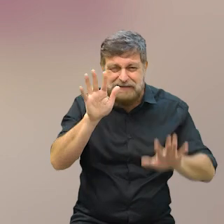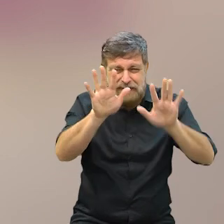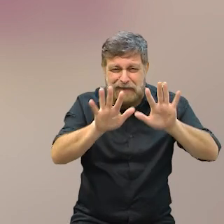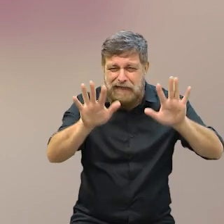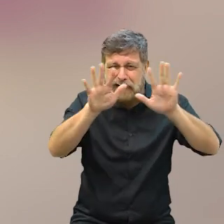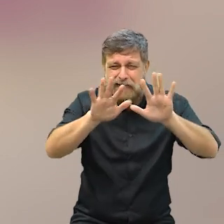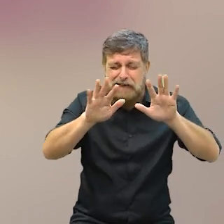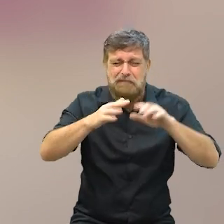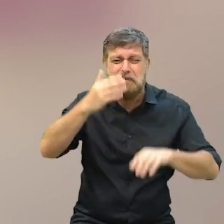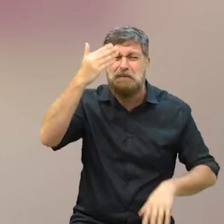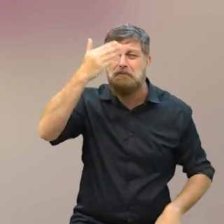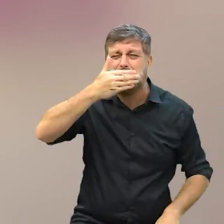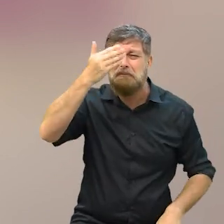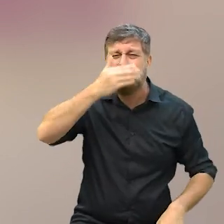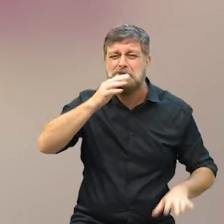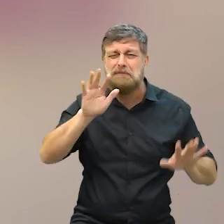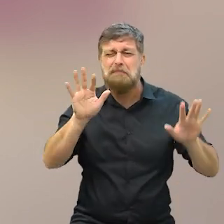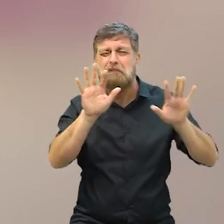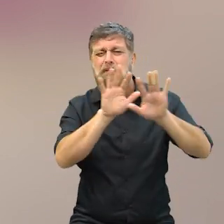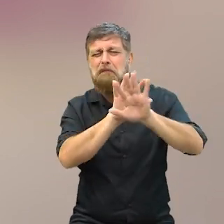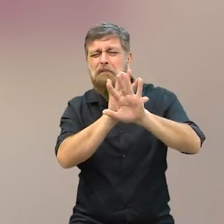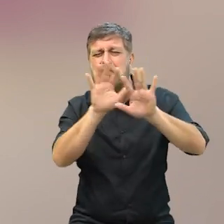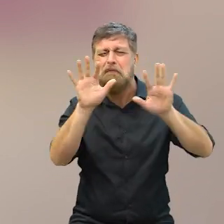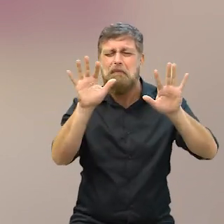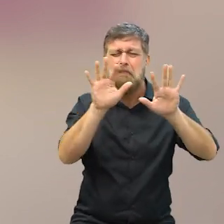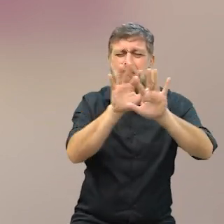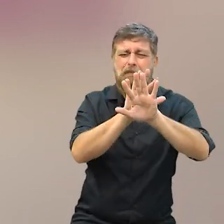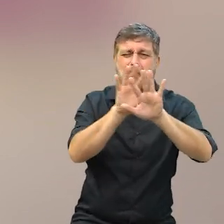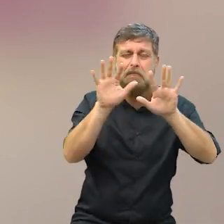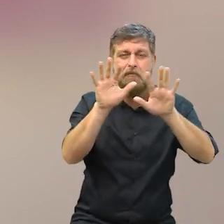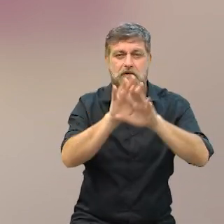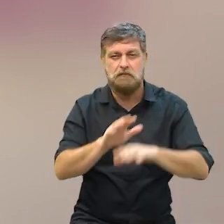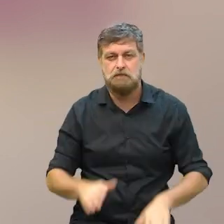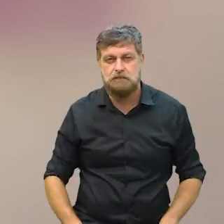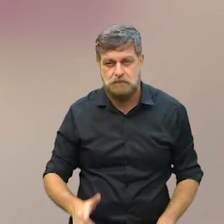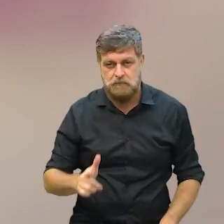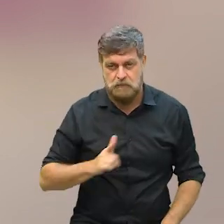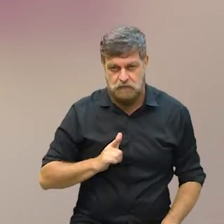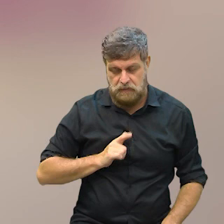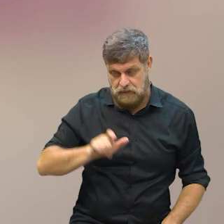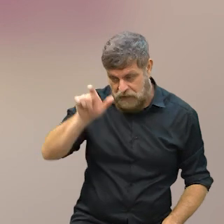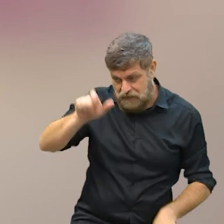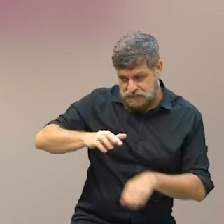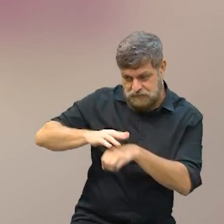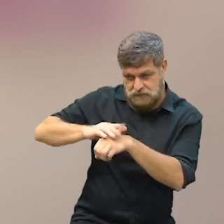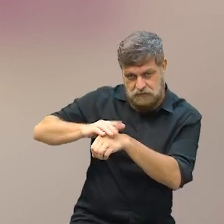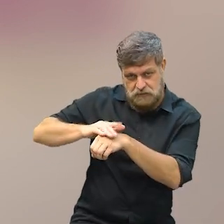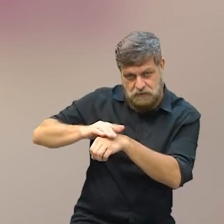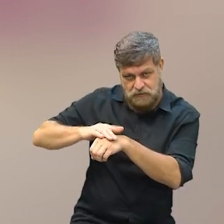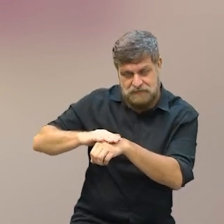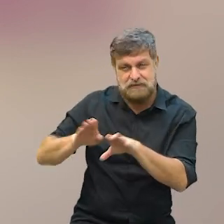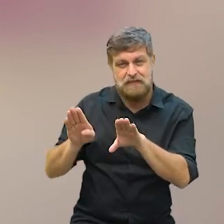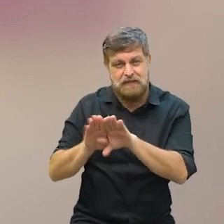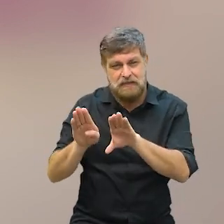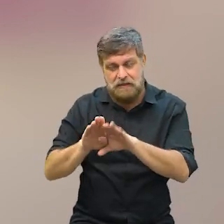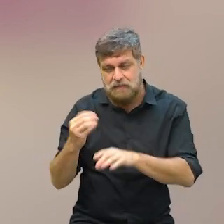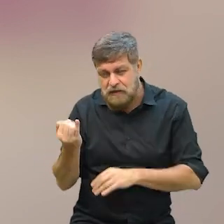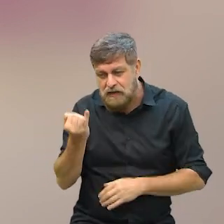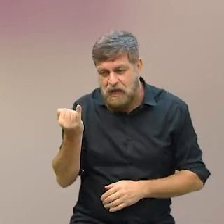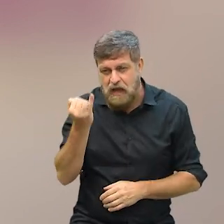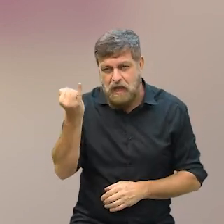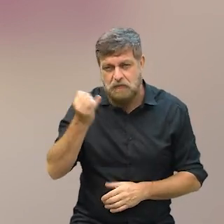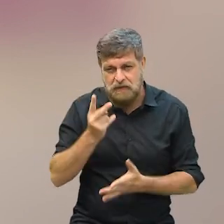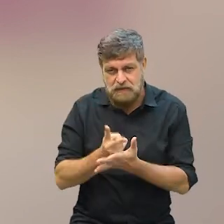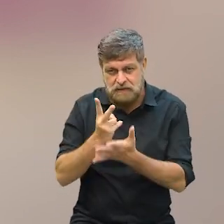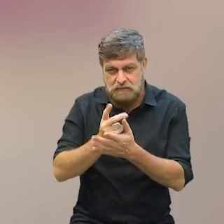né? Como se fosse fora de foco. Então, o astigmatismo, ele também é